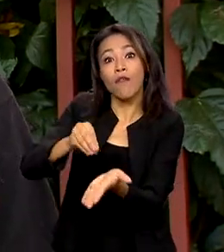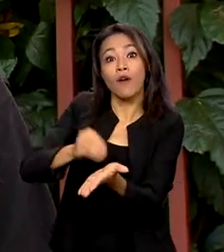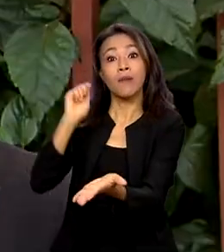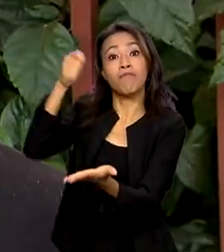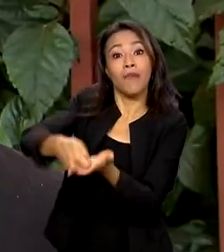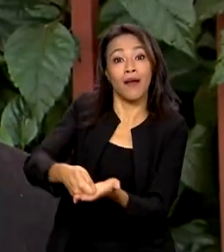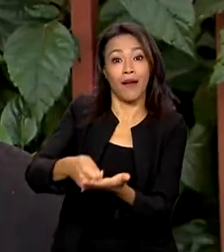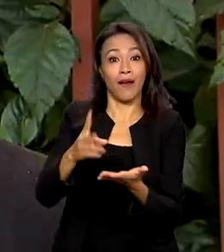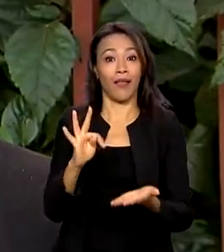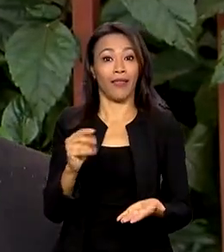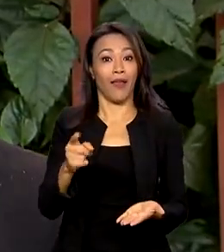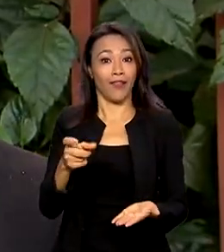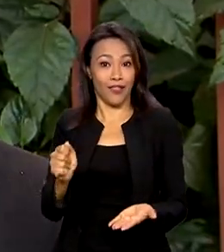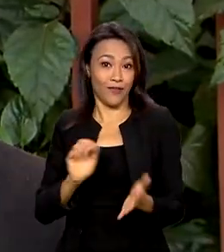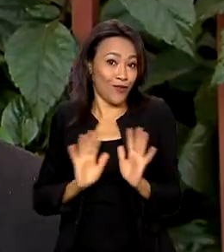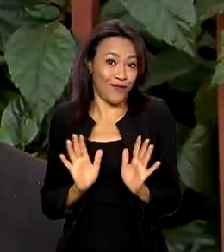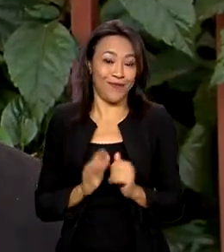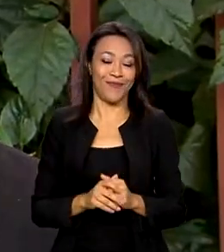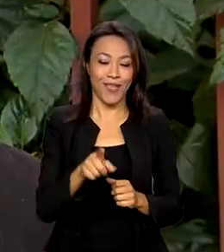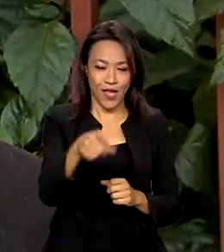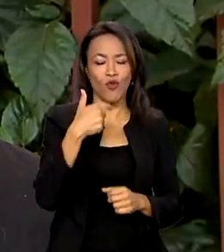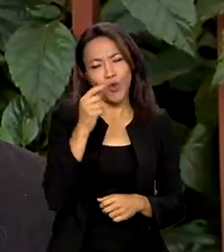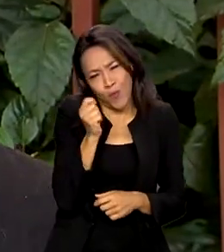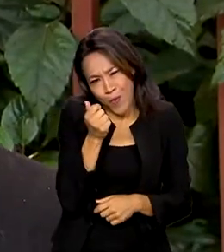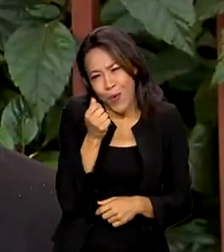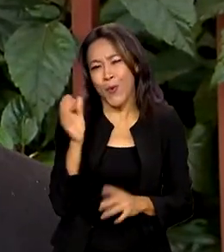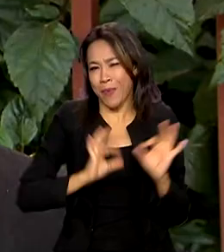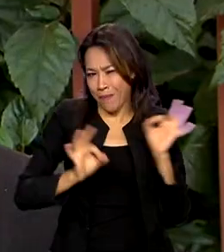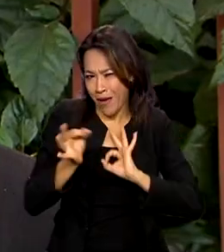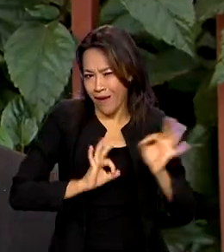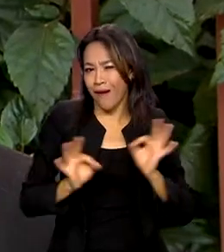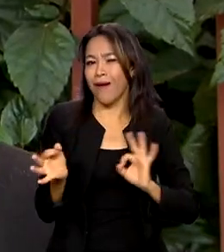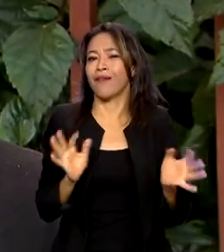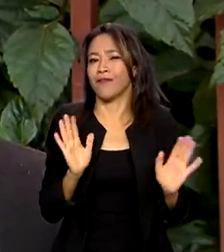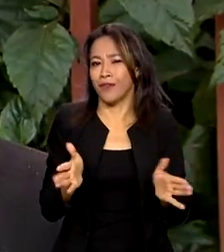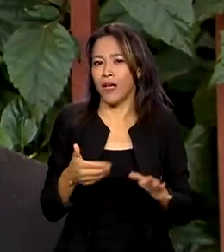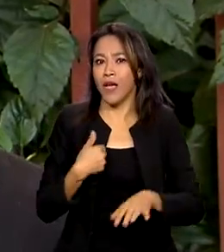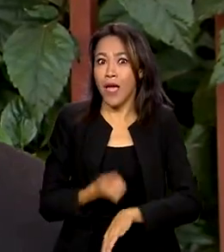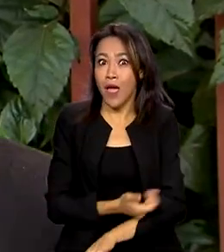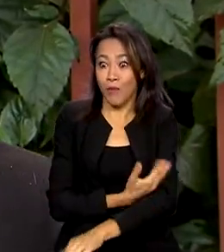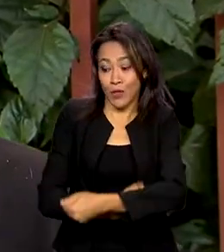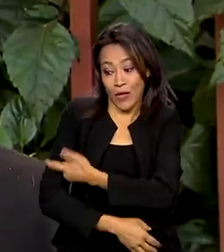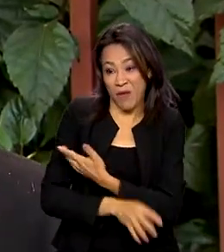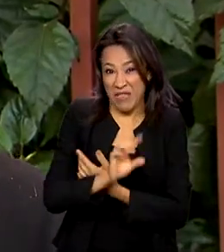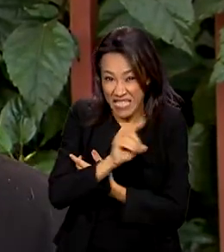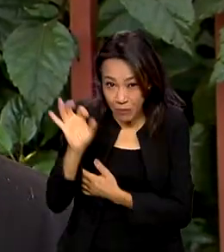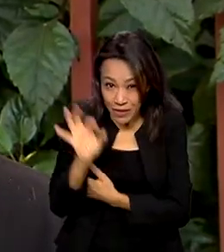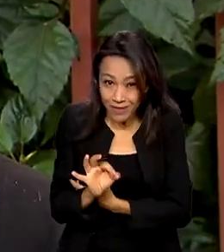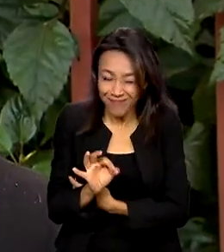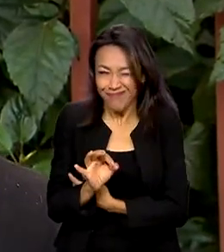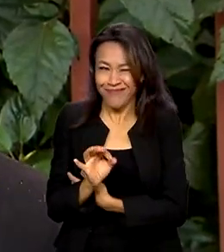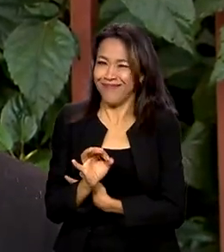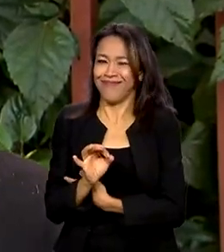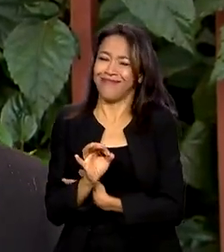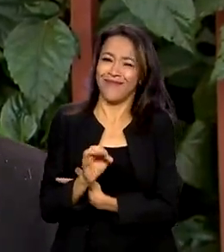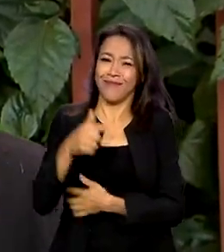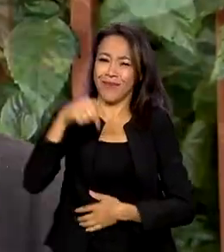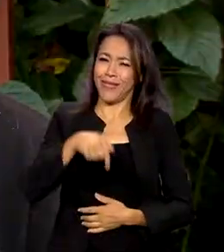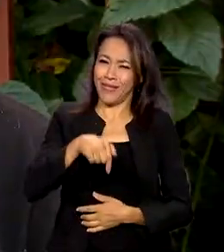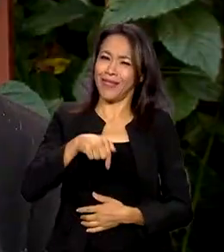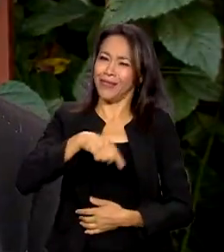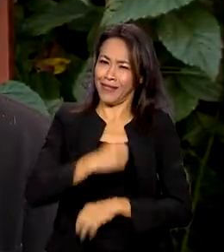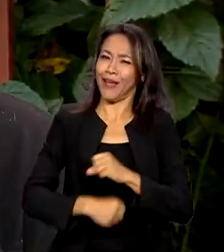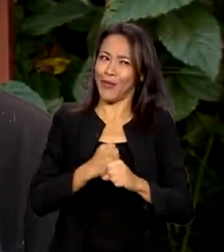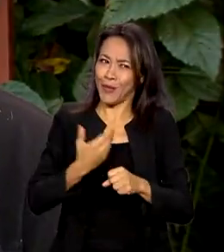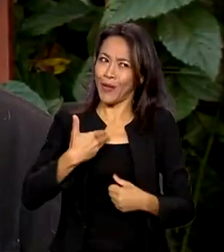a taxa eu tô um pouco preparado e emocionalmente nunca sempre muito mas esses esse ano eu tô assim melhor